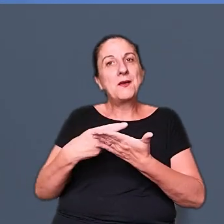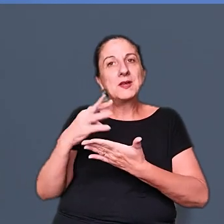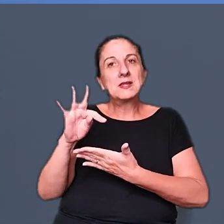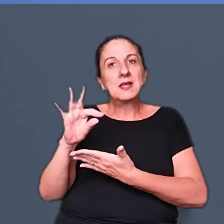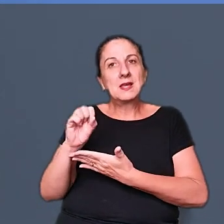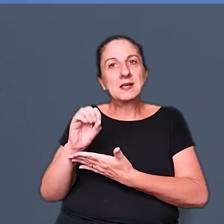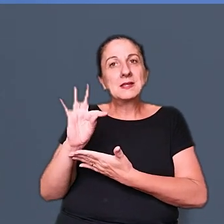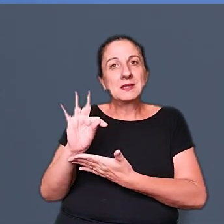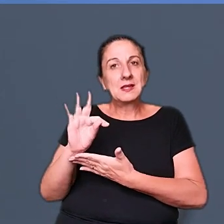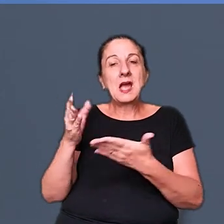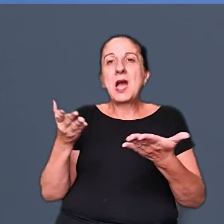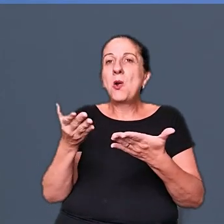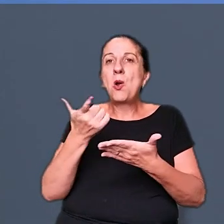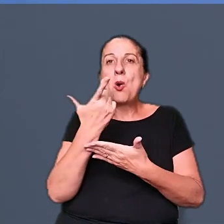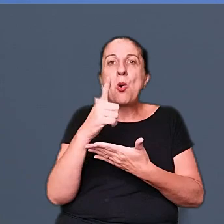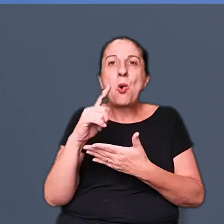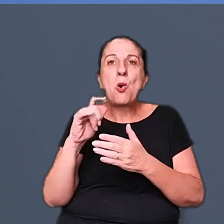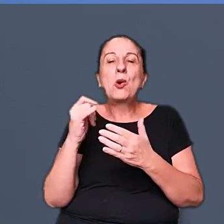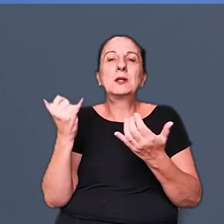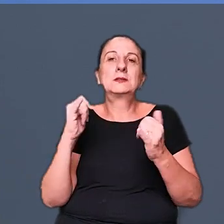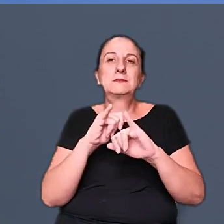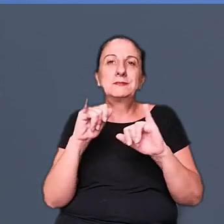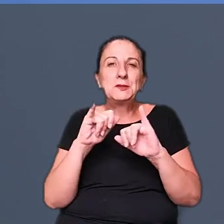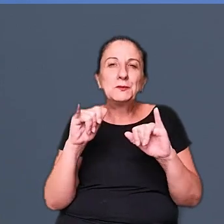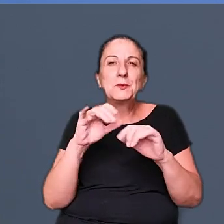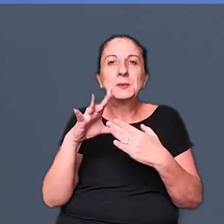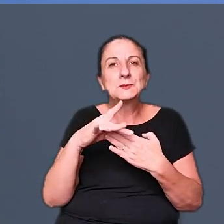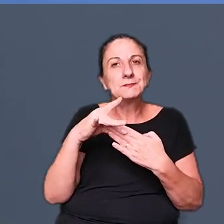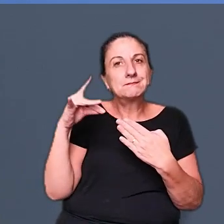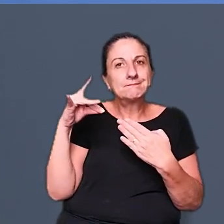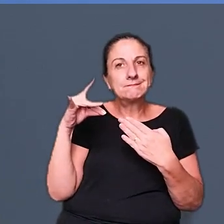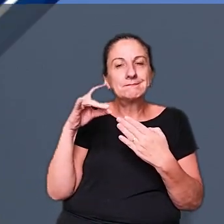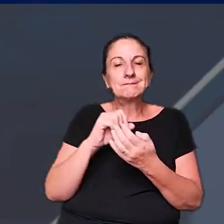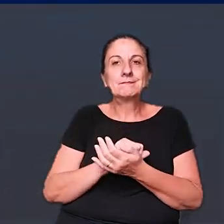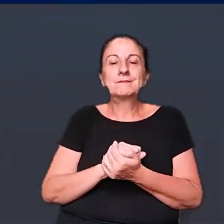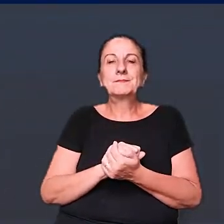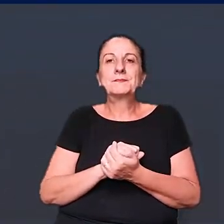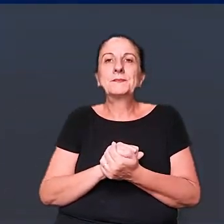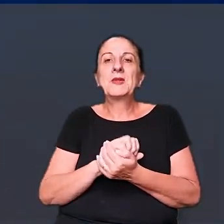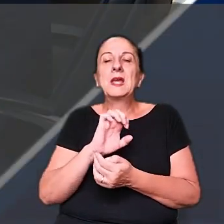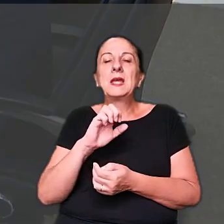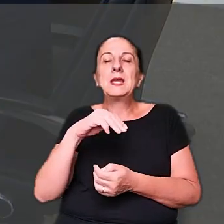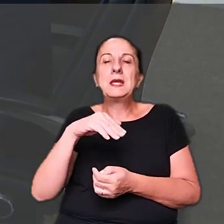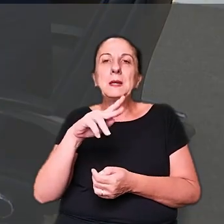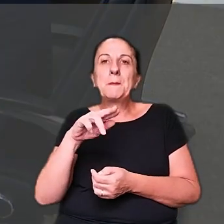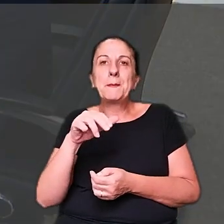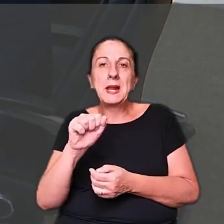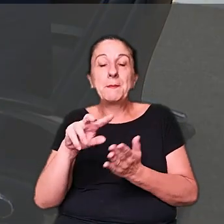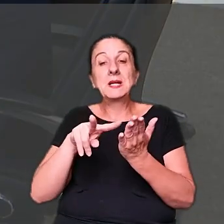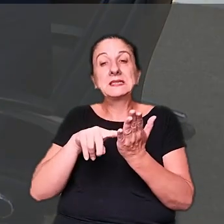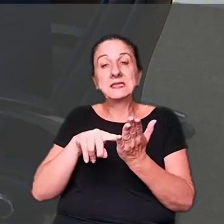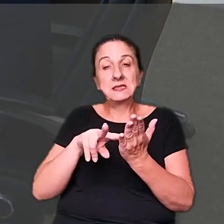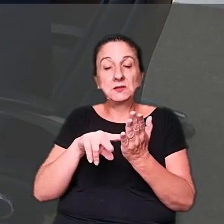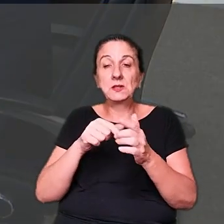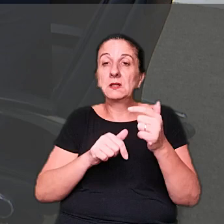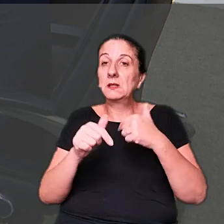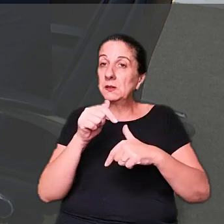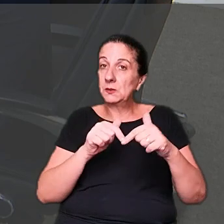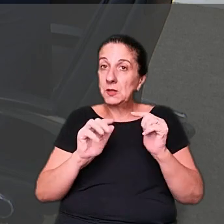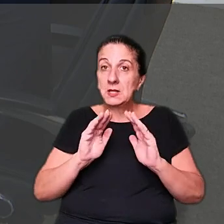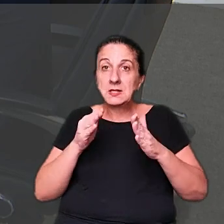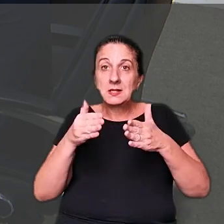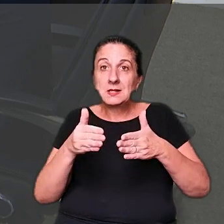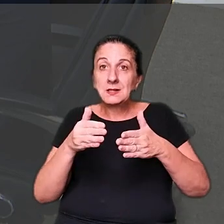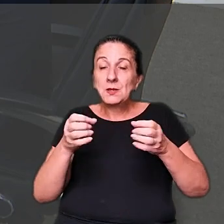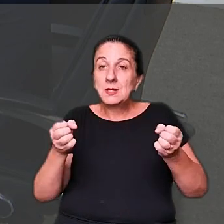Voltamos com Revista TST. Fique agora com outras notícias de destaque. A Embrapa e o Sindicato dos Trabalhadores